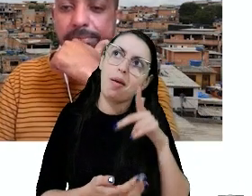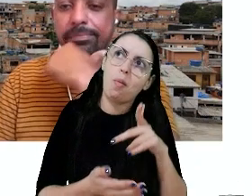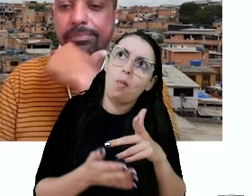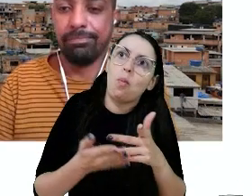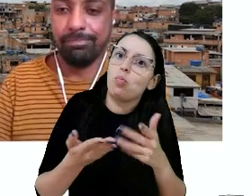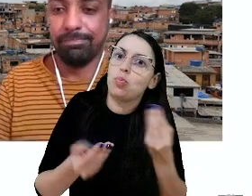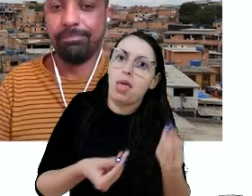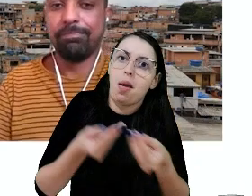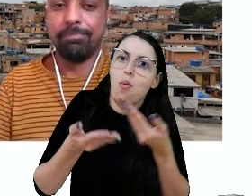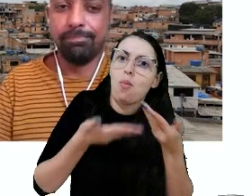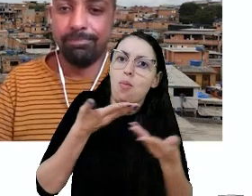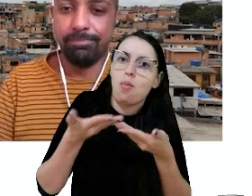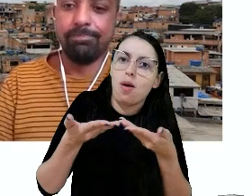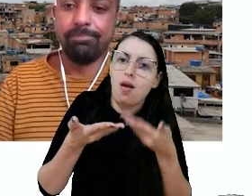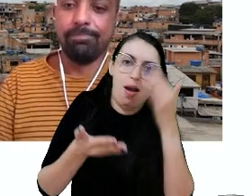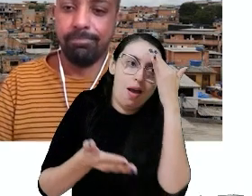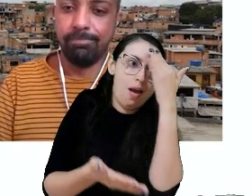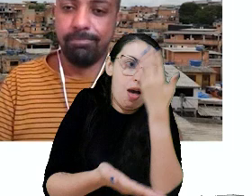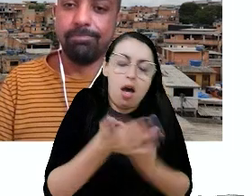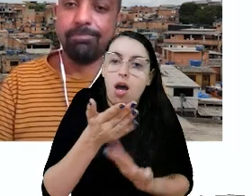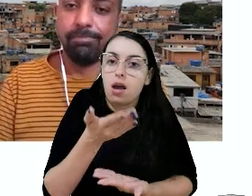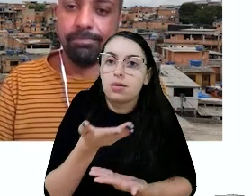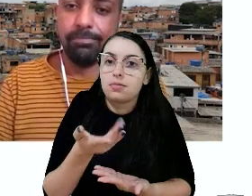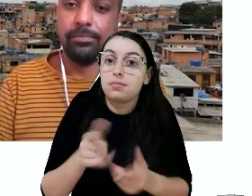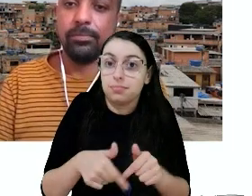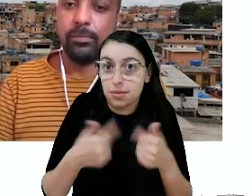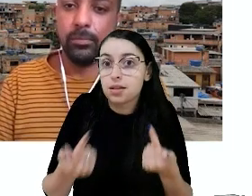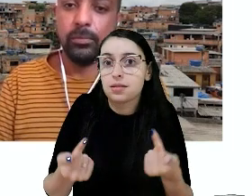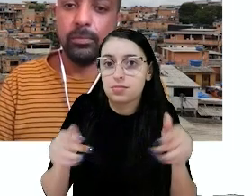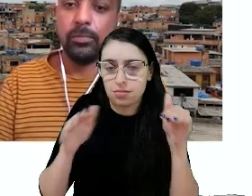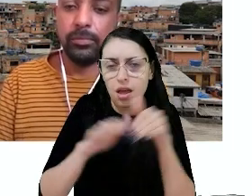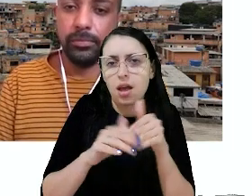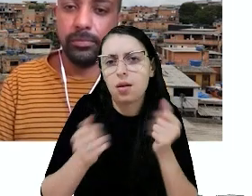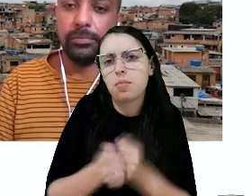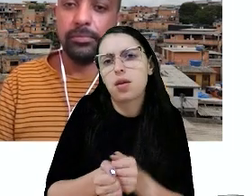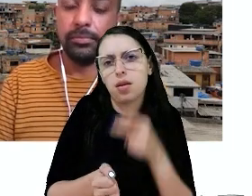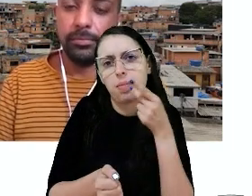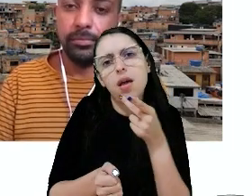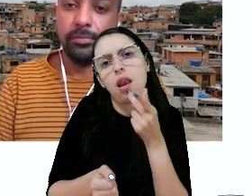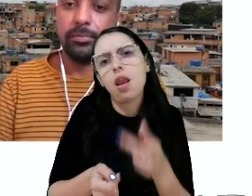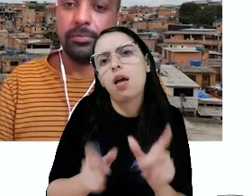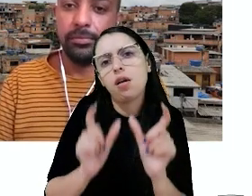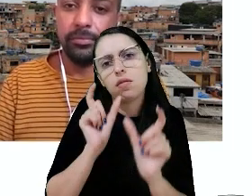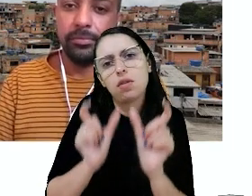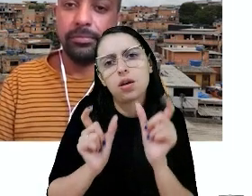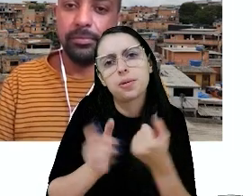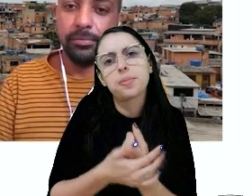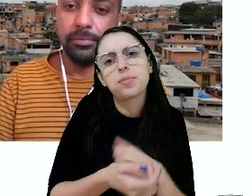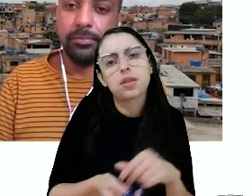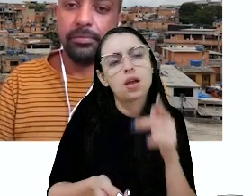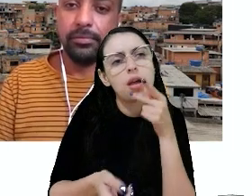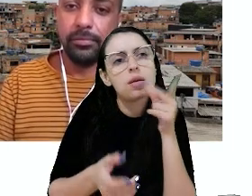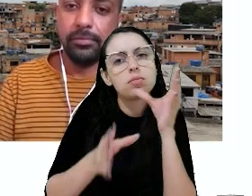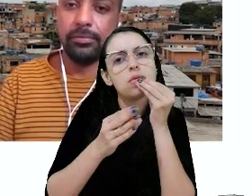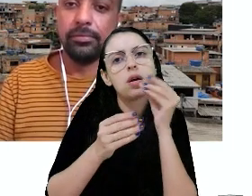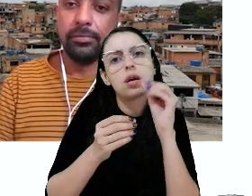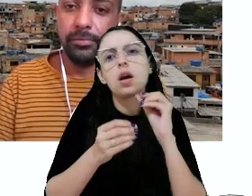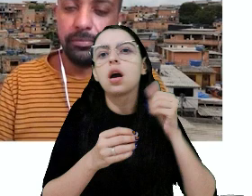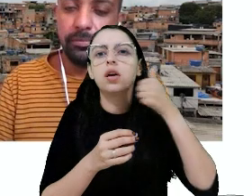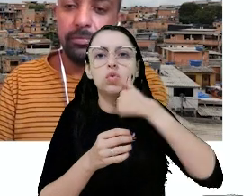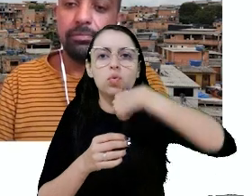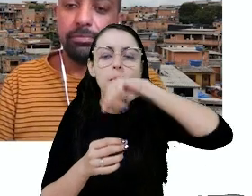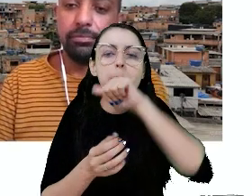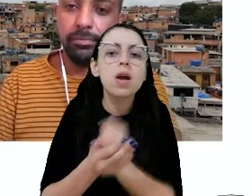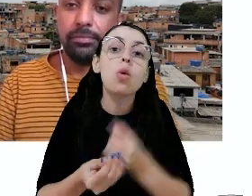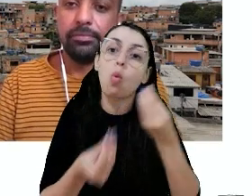que é algo absurdo, mas essas palavras cabem na boca de uma